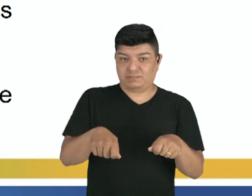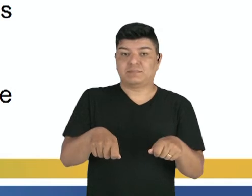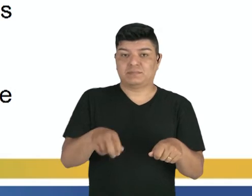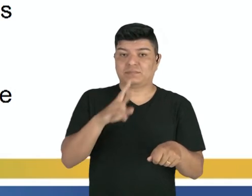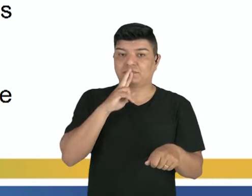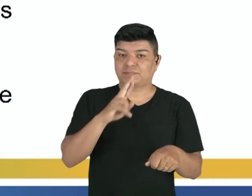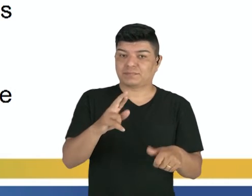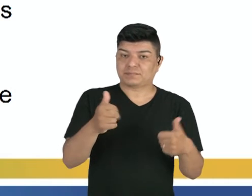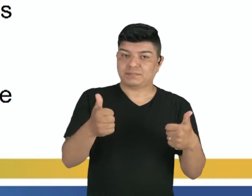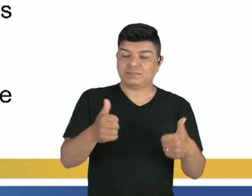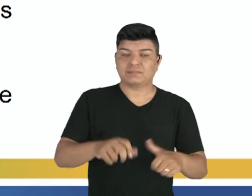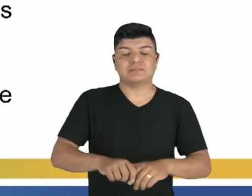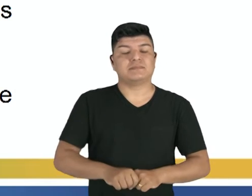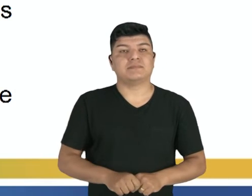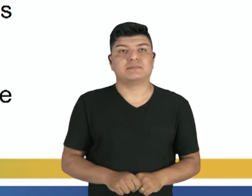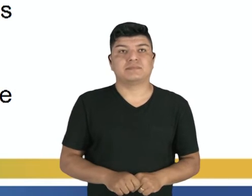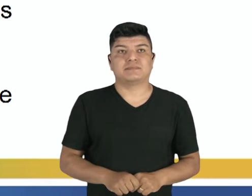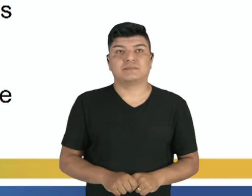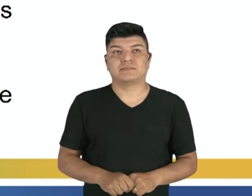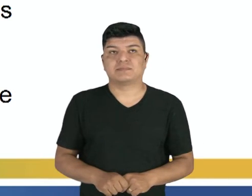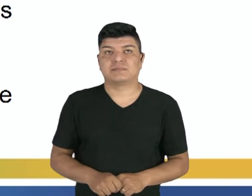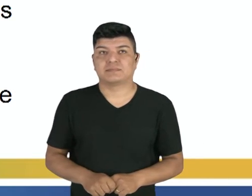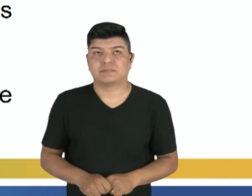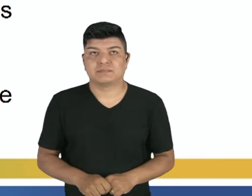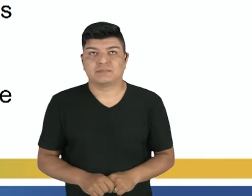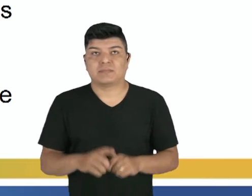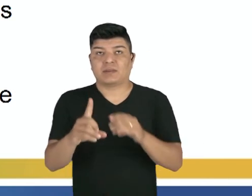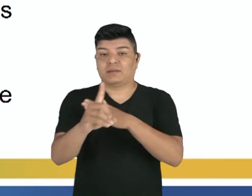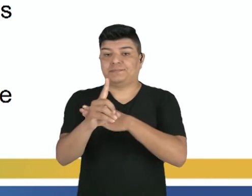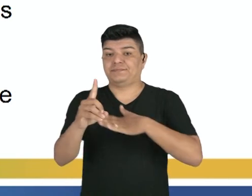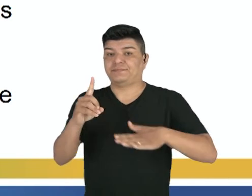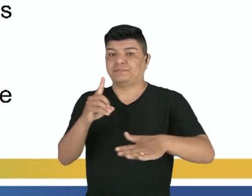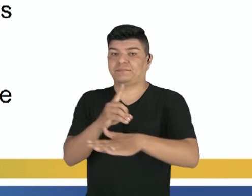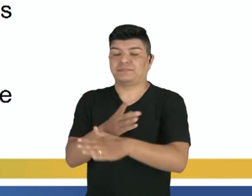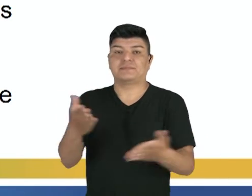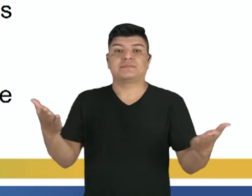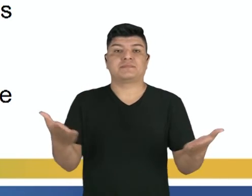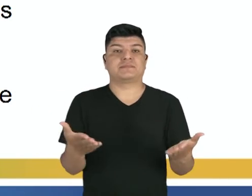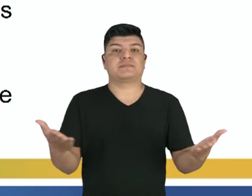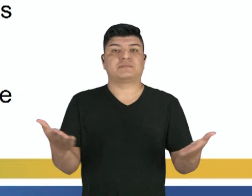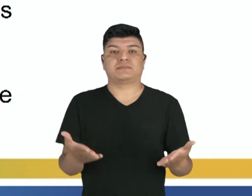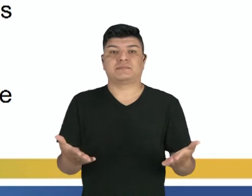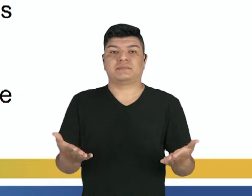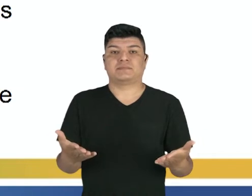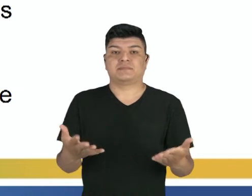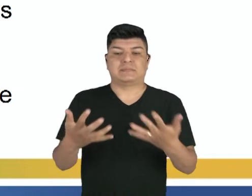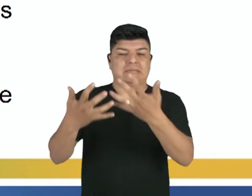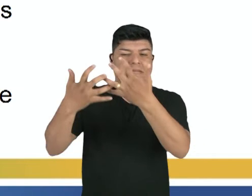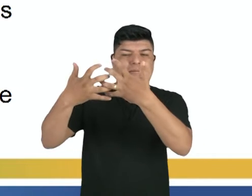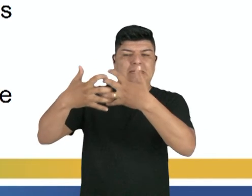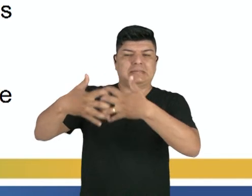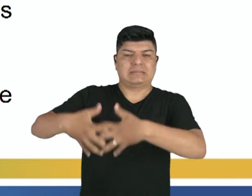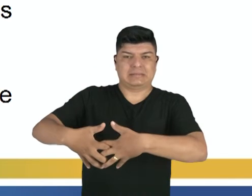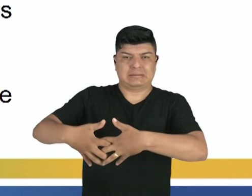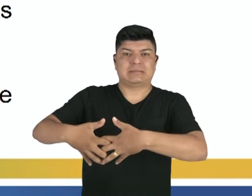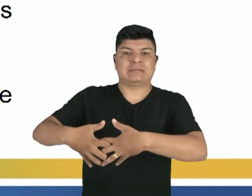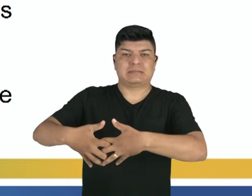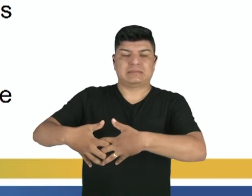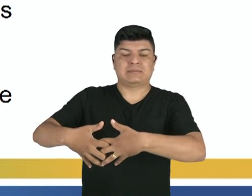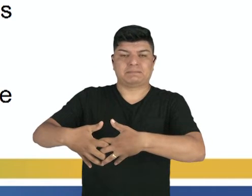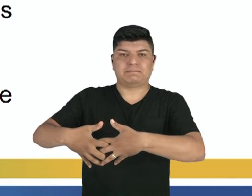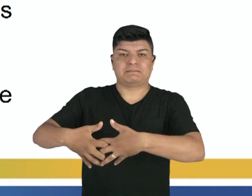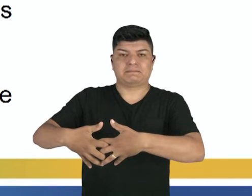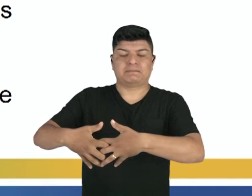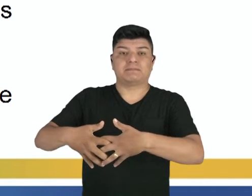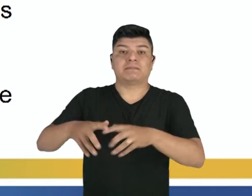de resposta. As sociedades modernas são complexas e